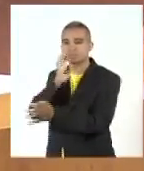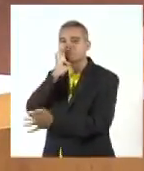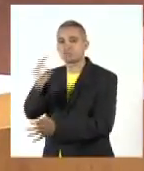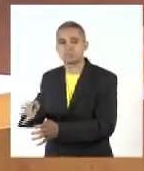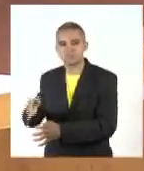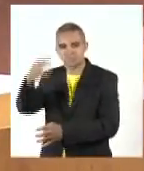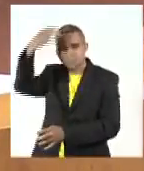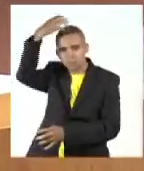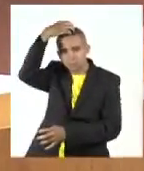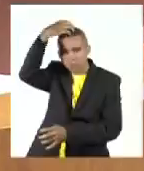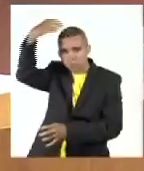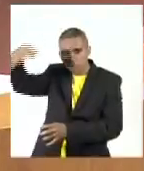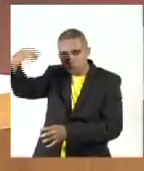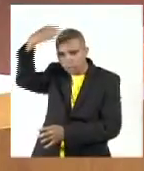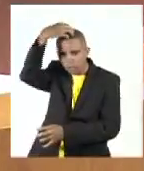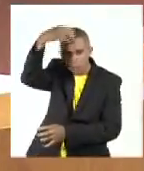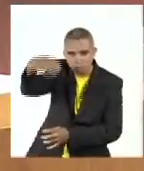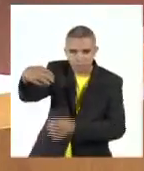mundo.